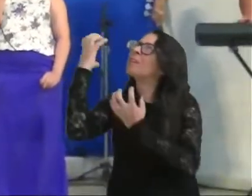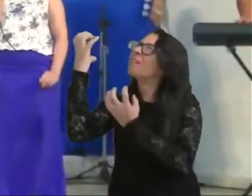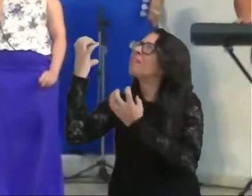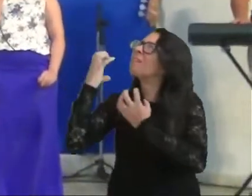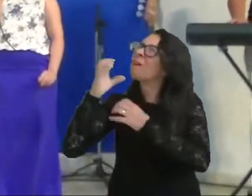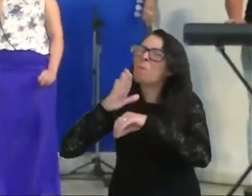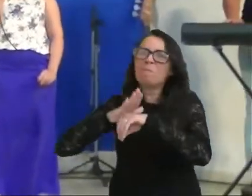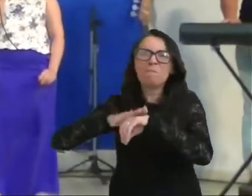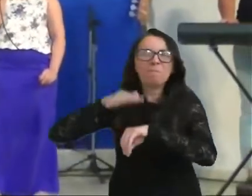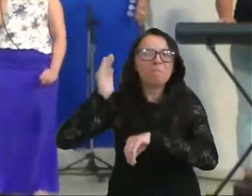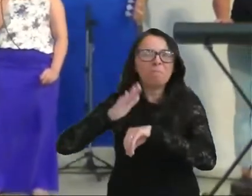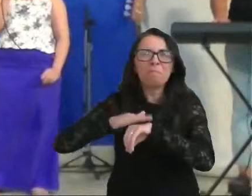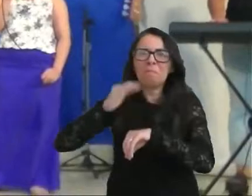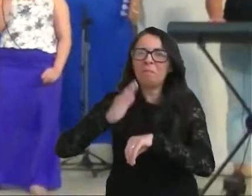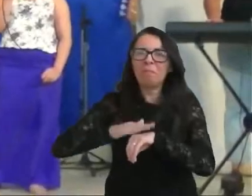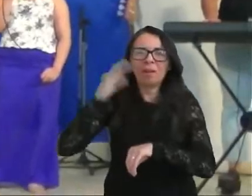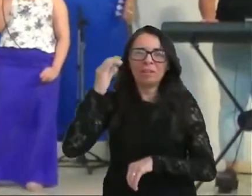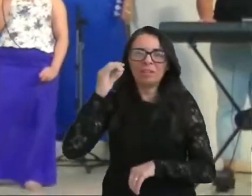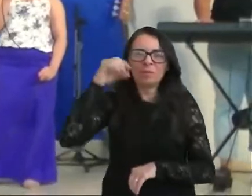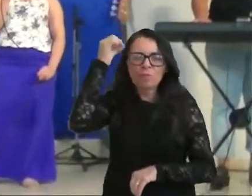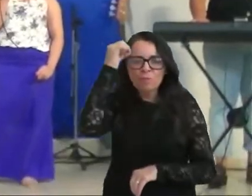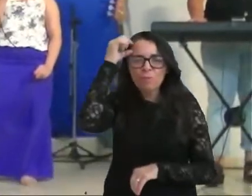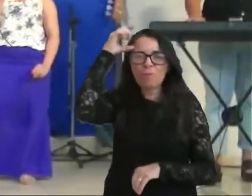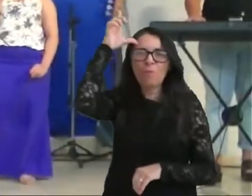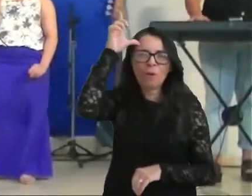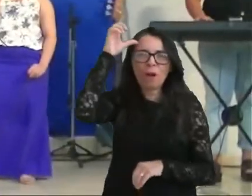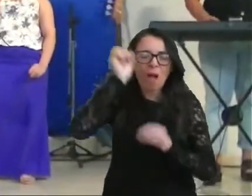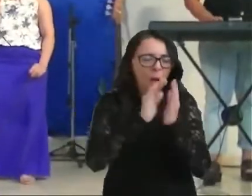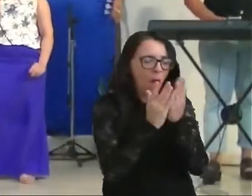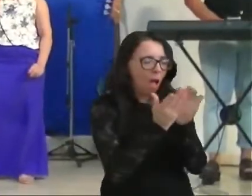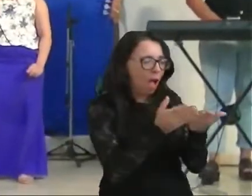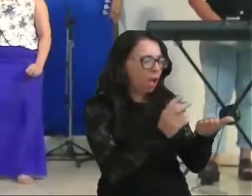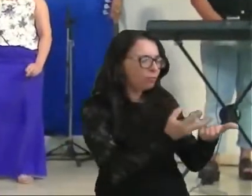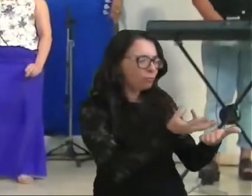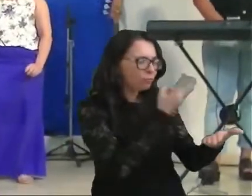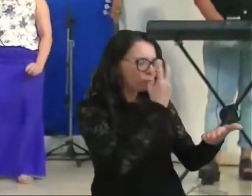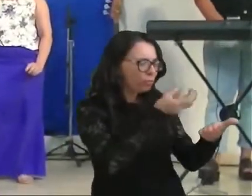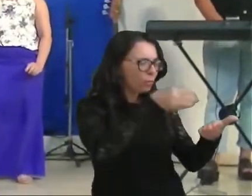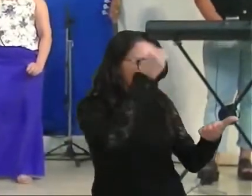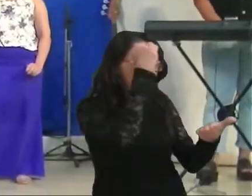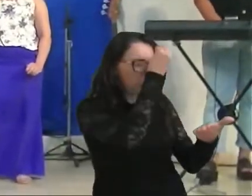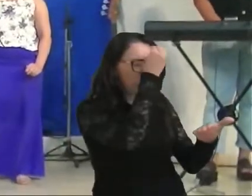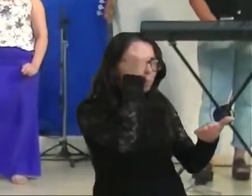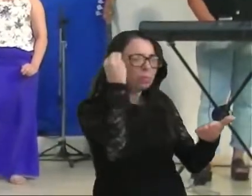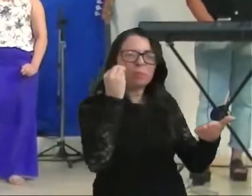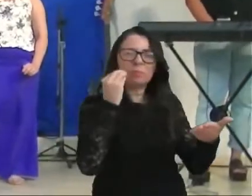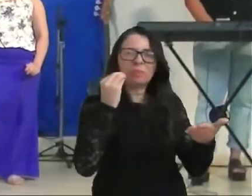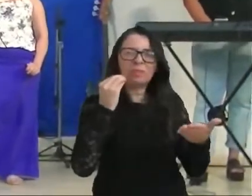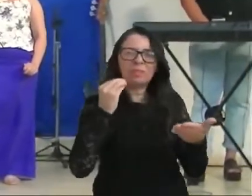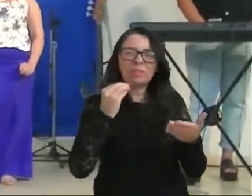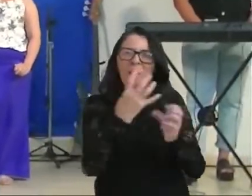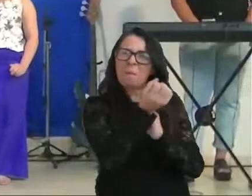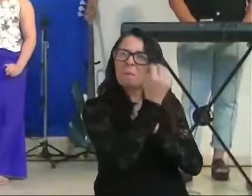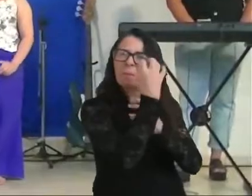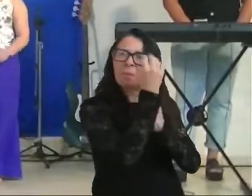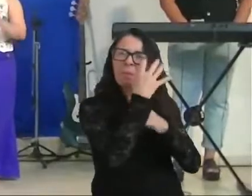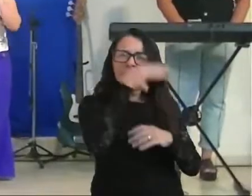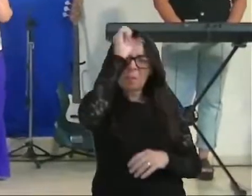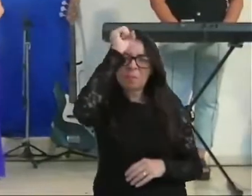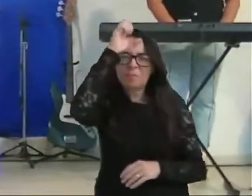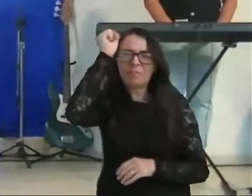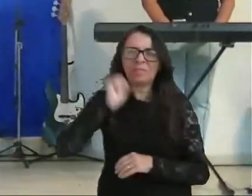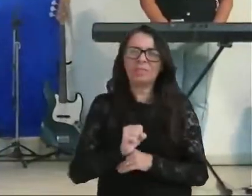buscando o Senhor a cada dia mais nesses tempos, porque só o Senhor pode nos livrar, só o Senhor pode